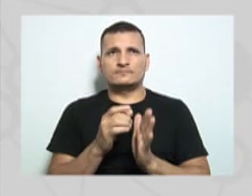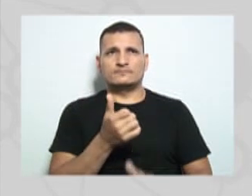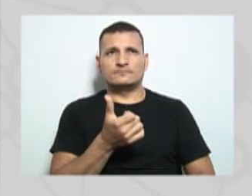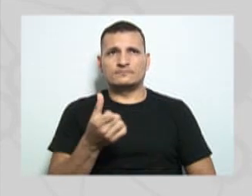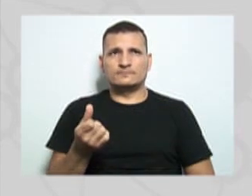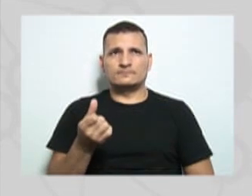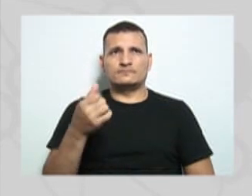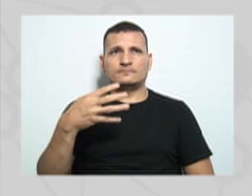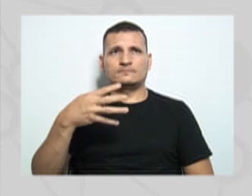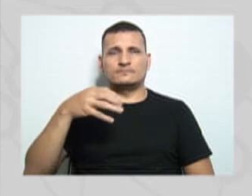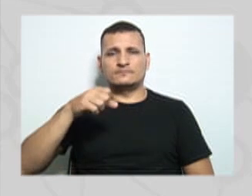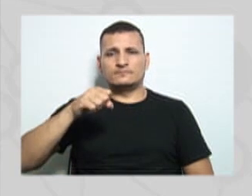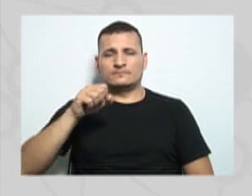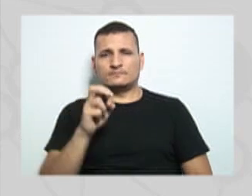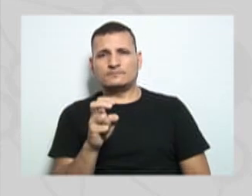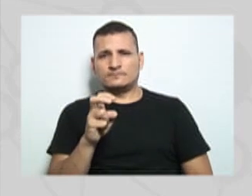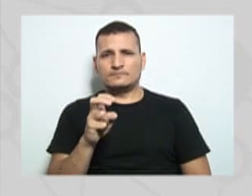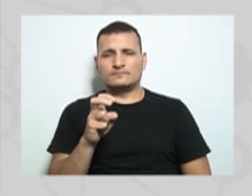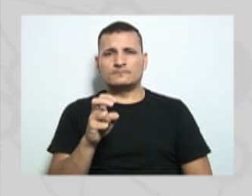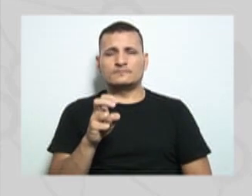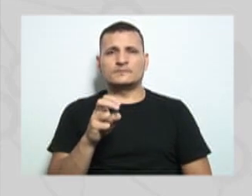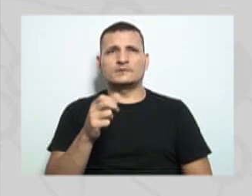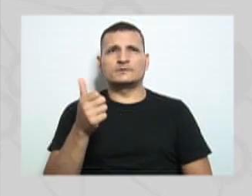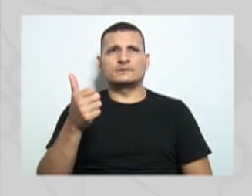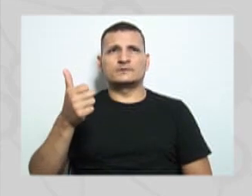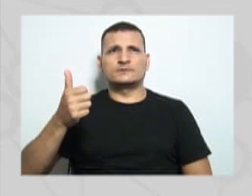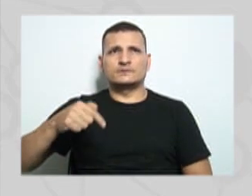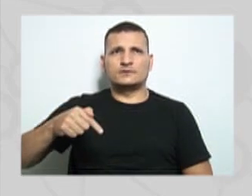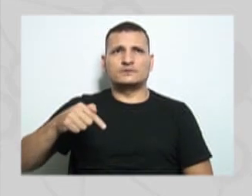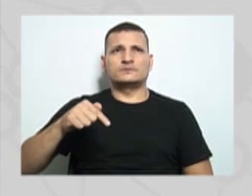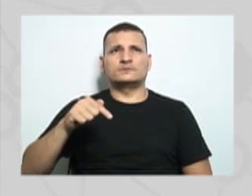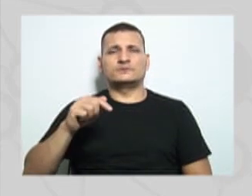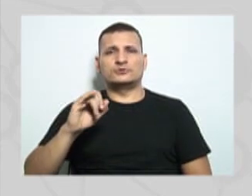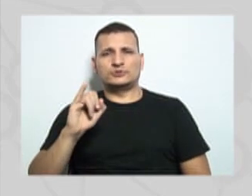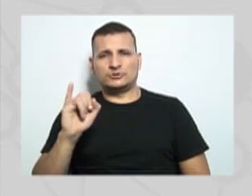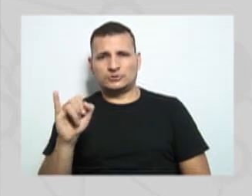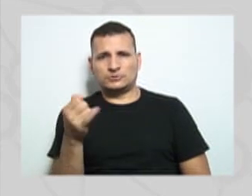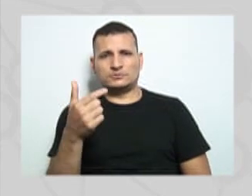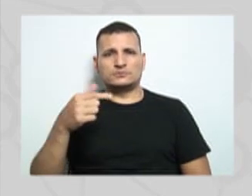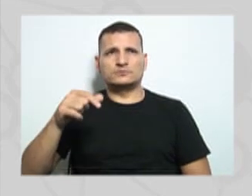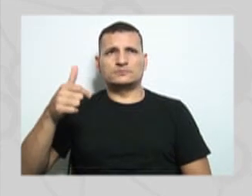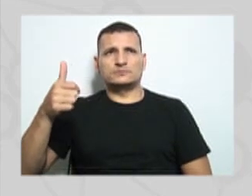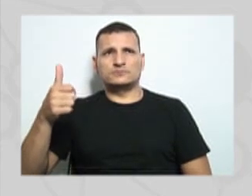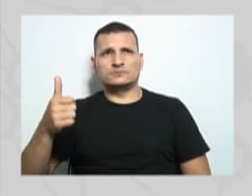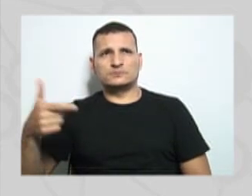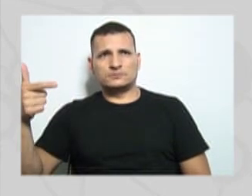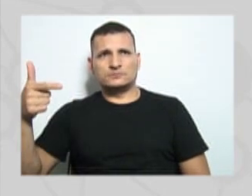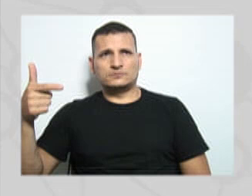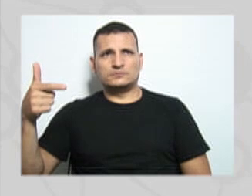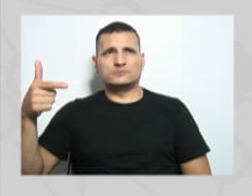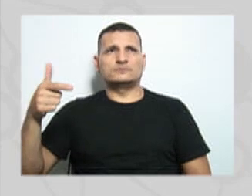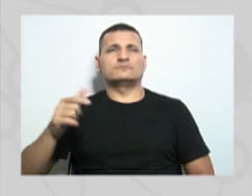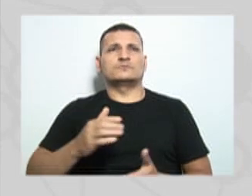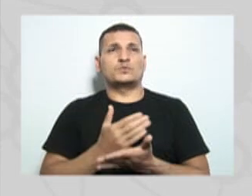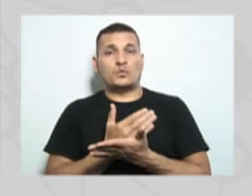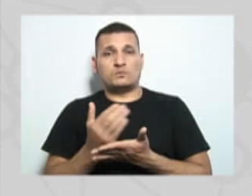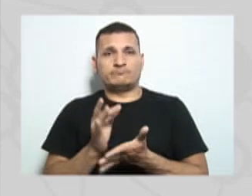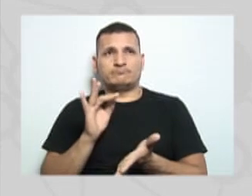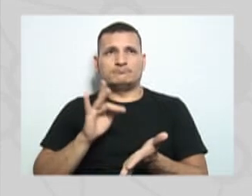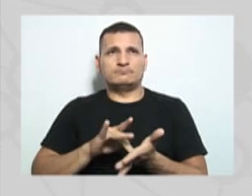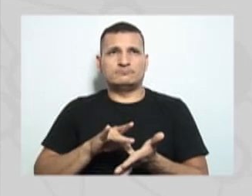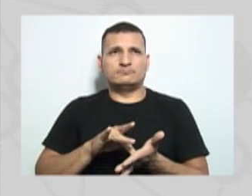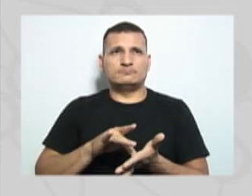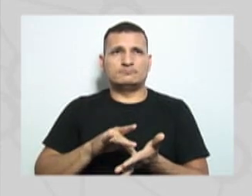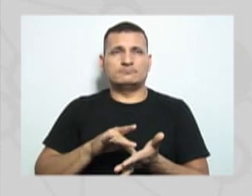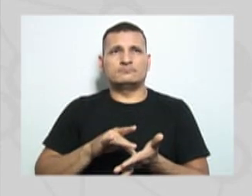16.485, de 17 de 2012, com efeitos a partir de 1/12 de 2011, no convênio